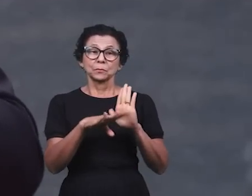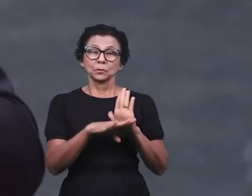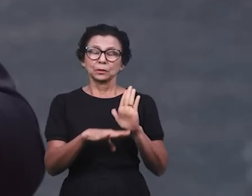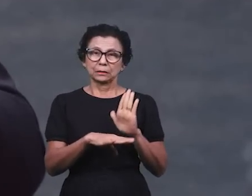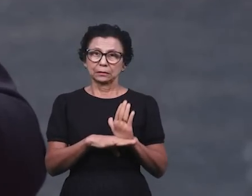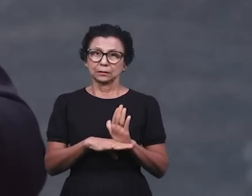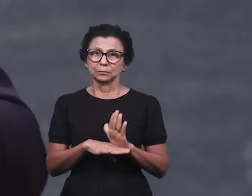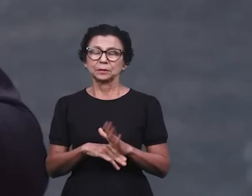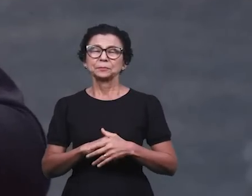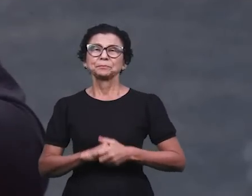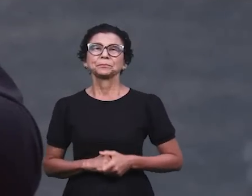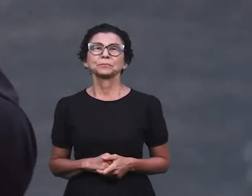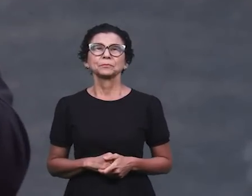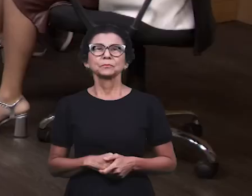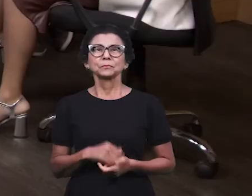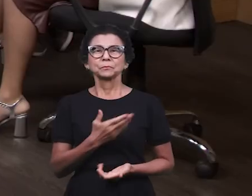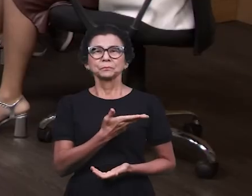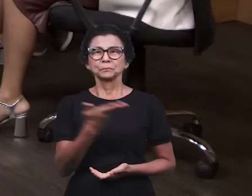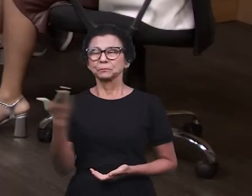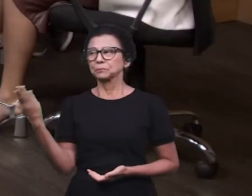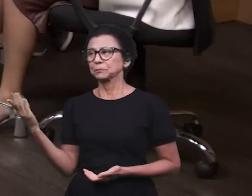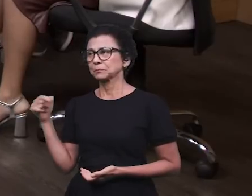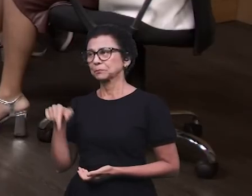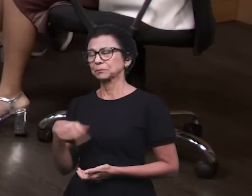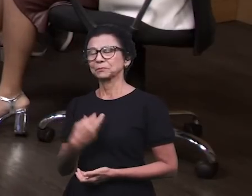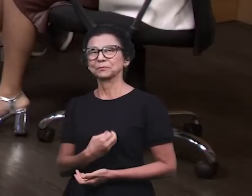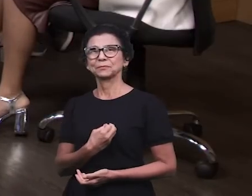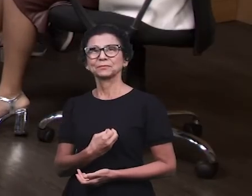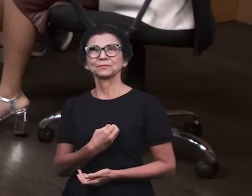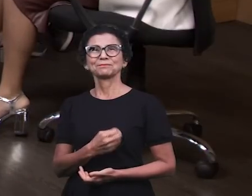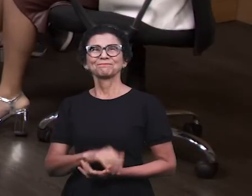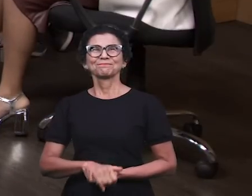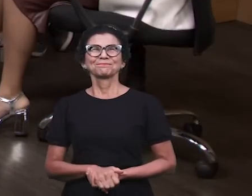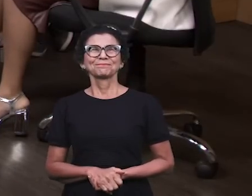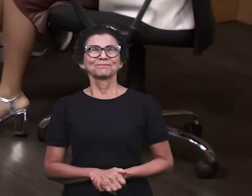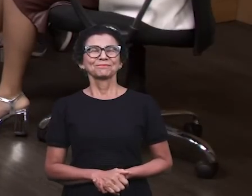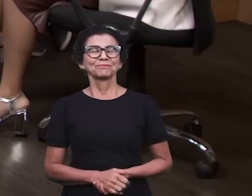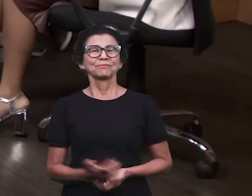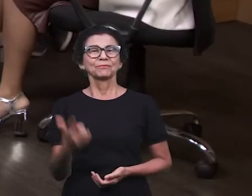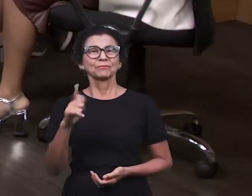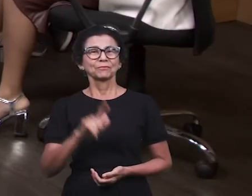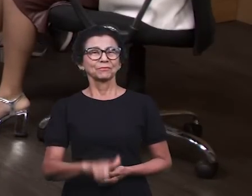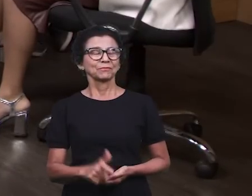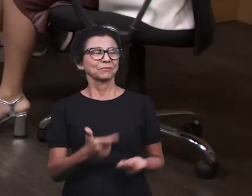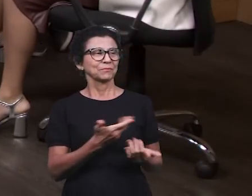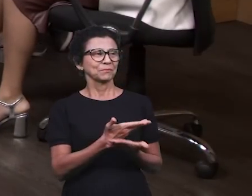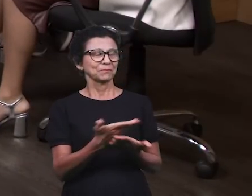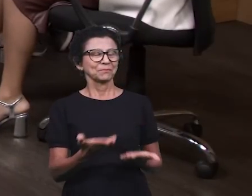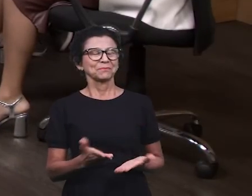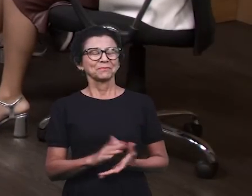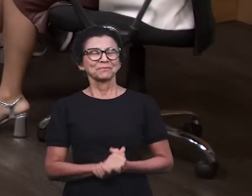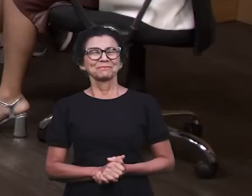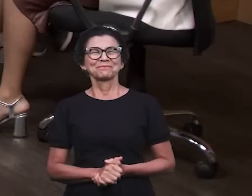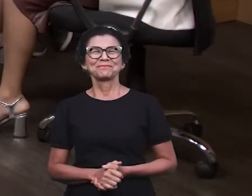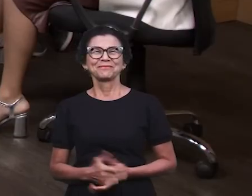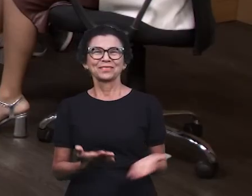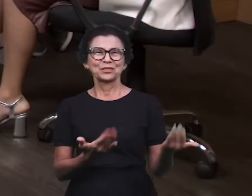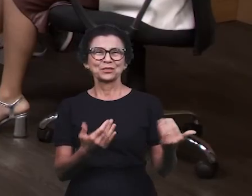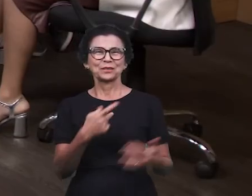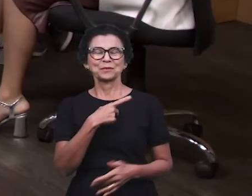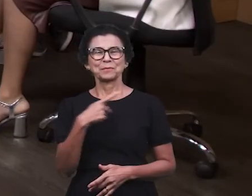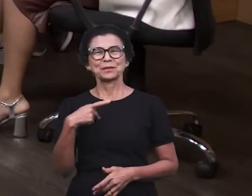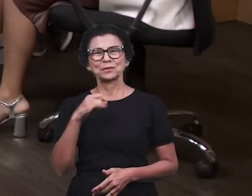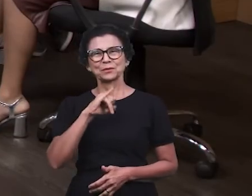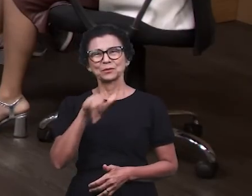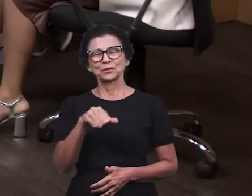do programa Os Dias da Minha Mocidade. E aqui você vê as pessoas que estão aqui no estúdio, mais uma vez cumprimentando meu querido companheiro, jovem